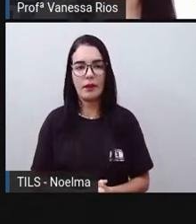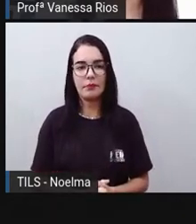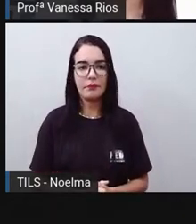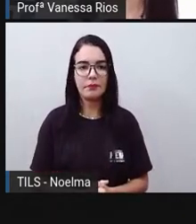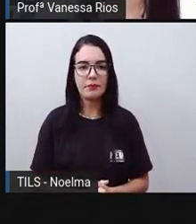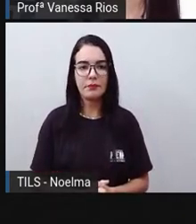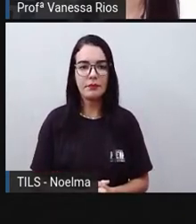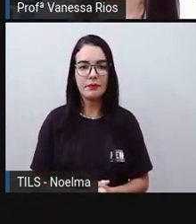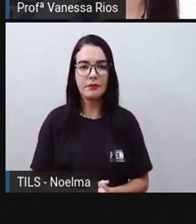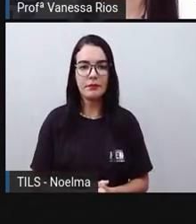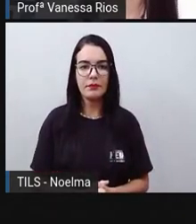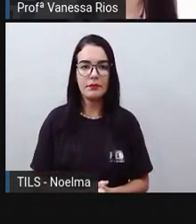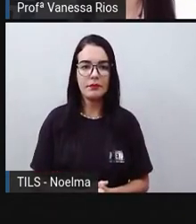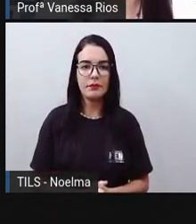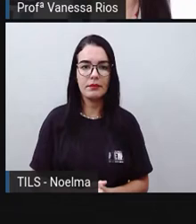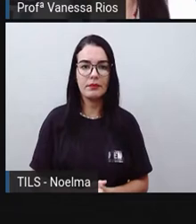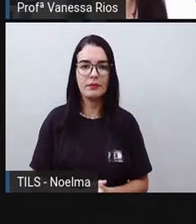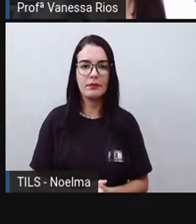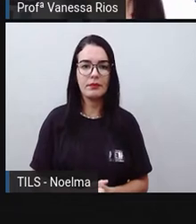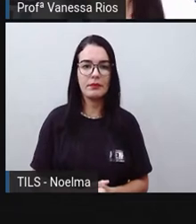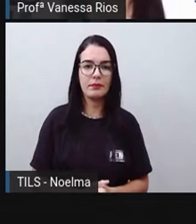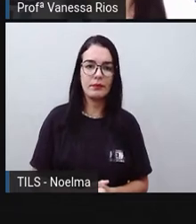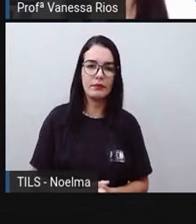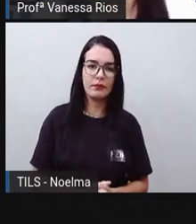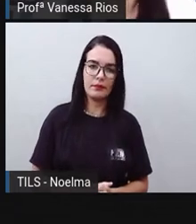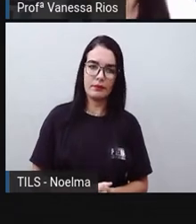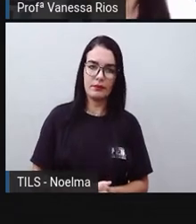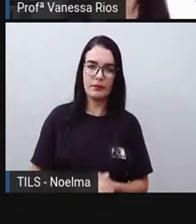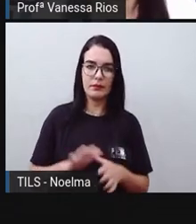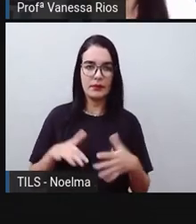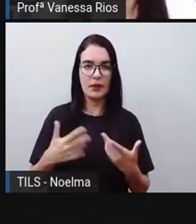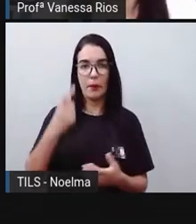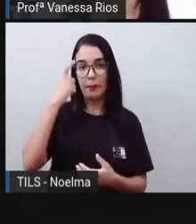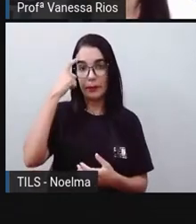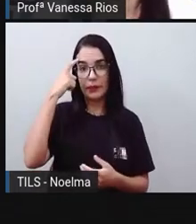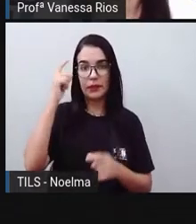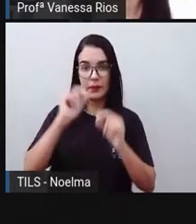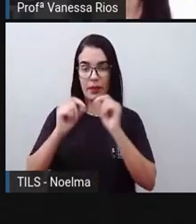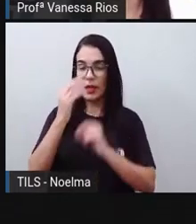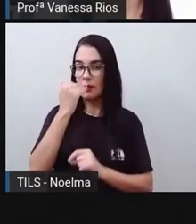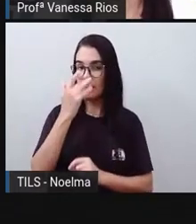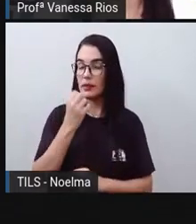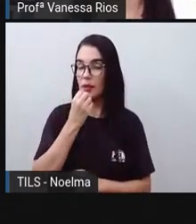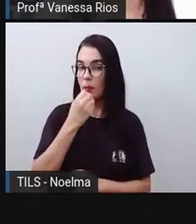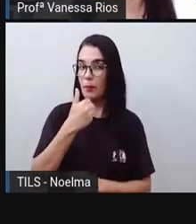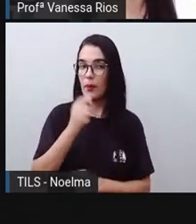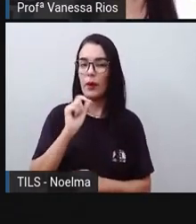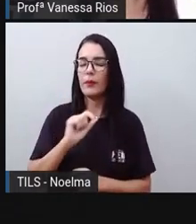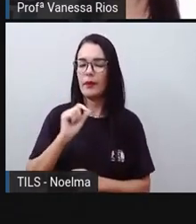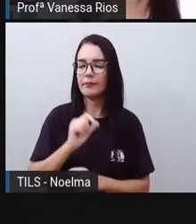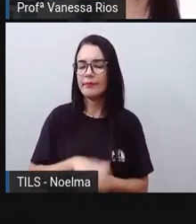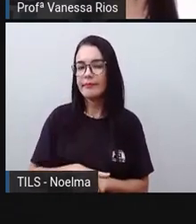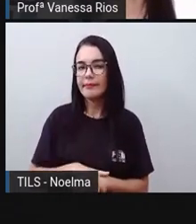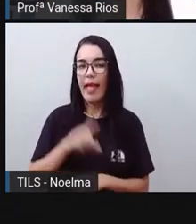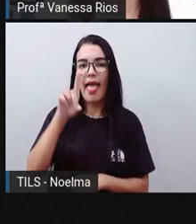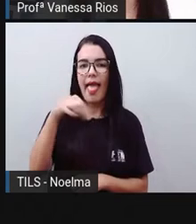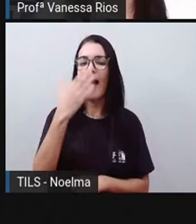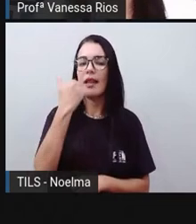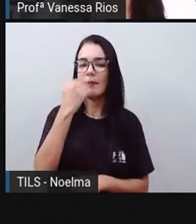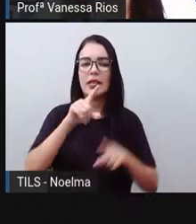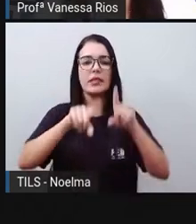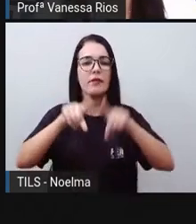precisa. Então, quando a gente pensa em alimentação saudável, a gente entende que é uma alimentação